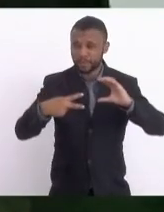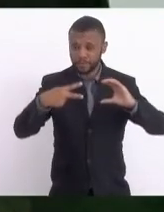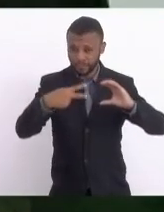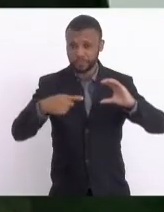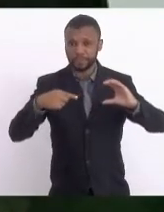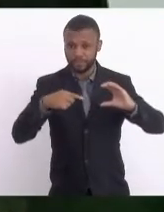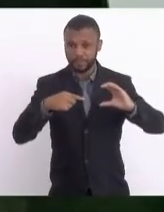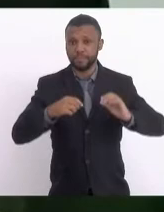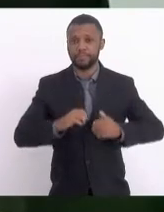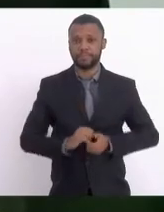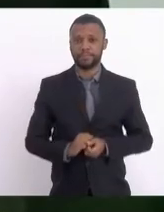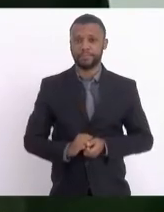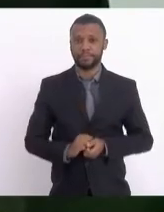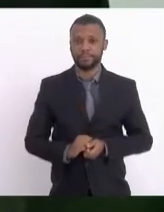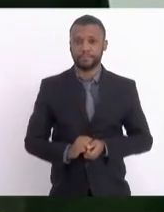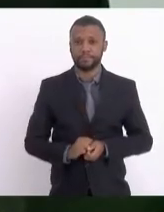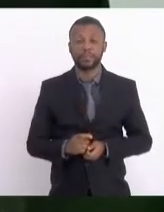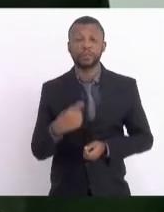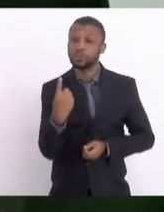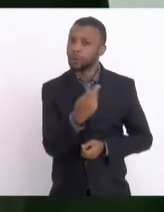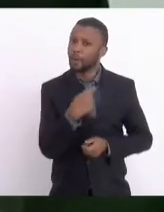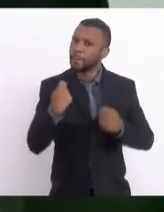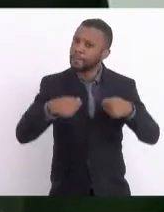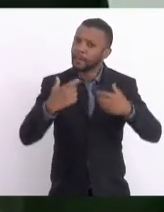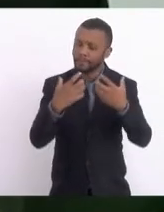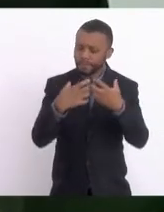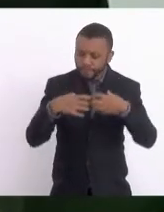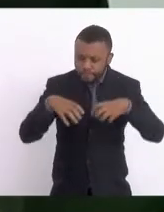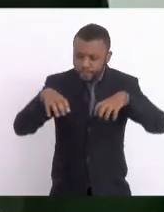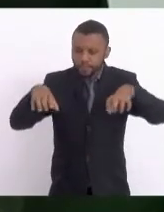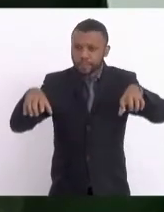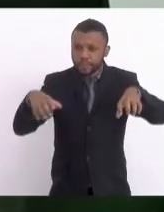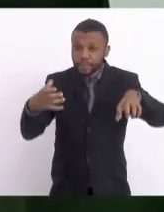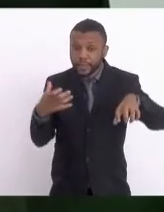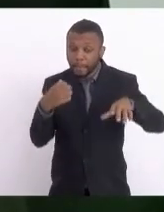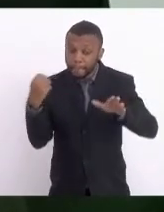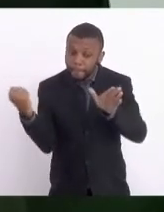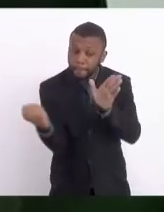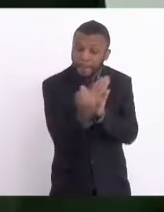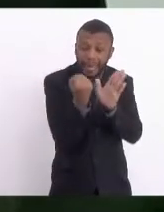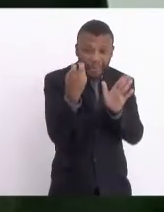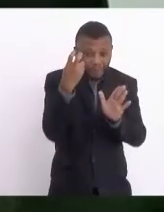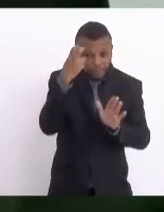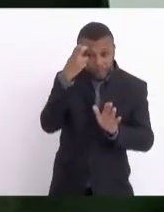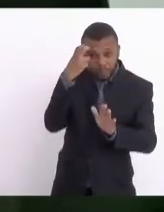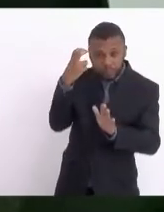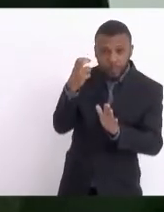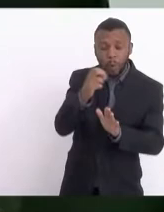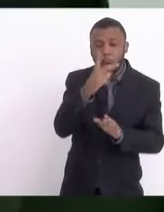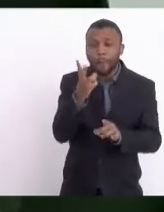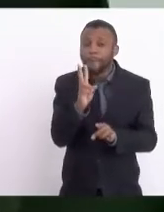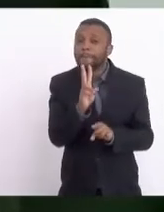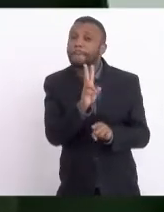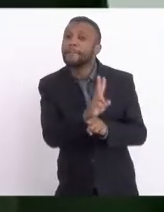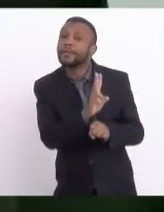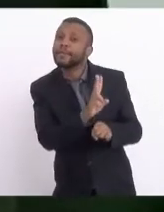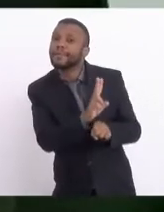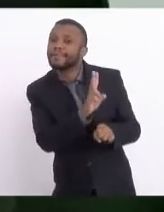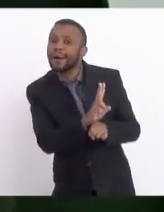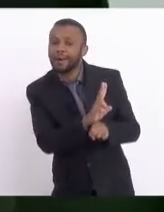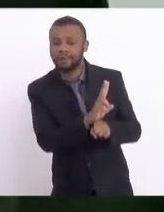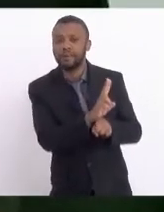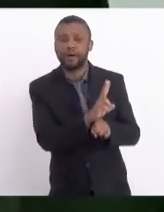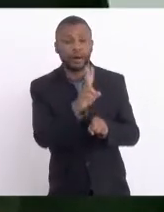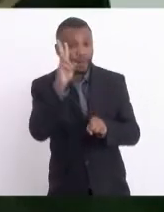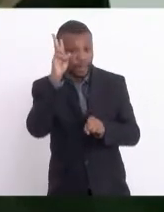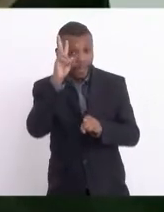E há que se separar quando você quer tombar ou preservar a